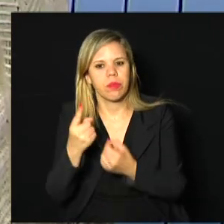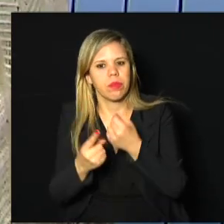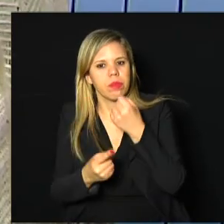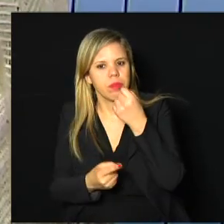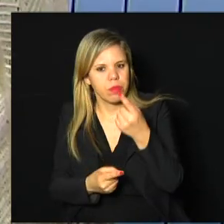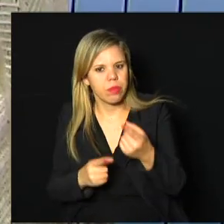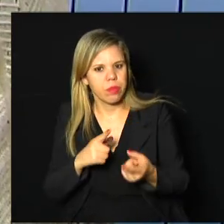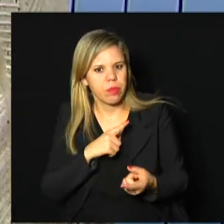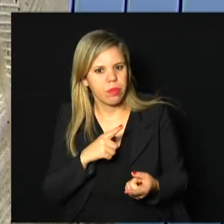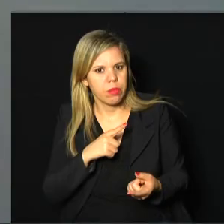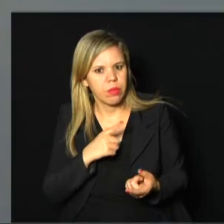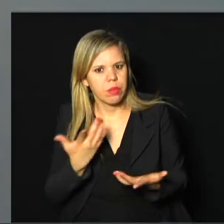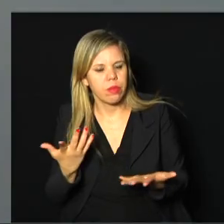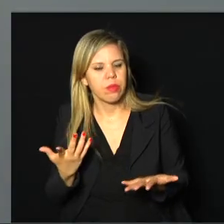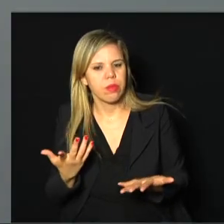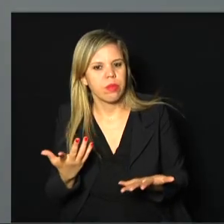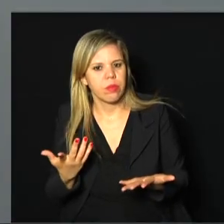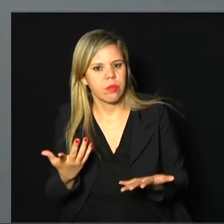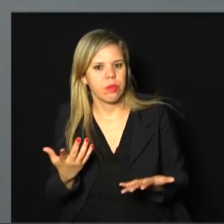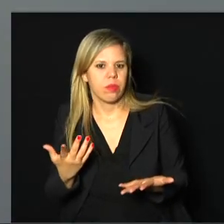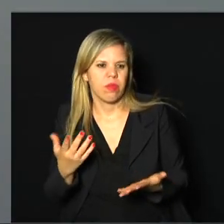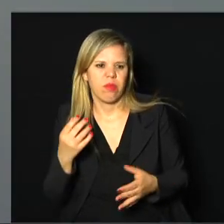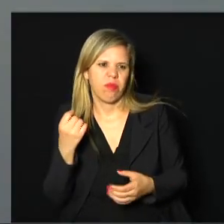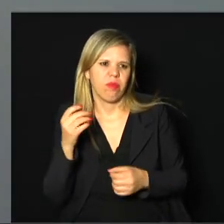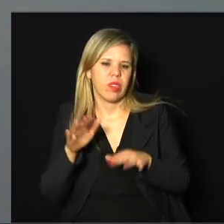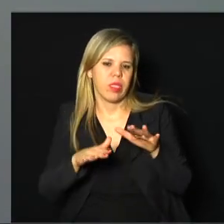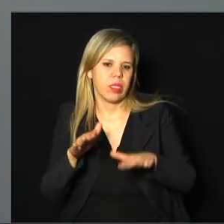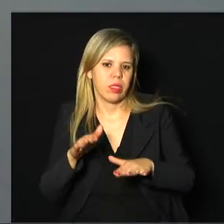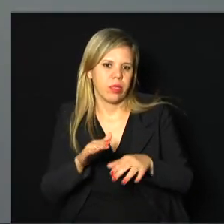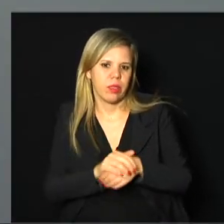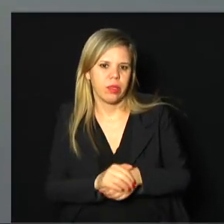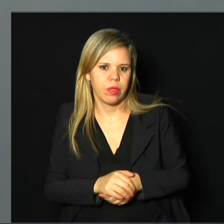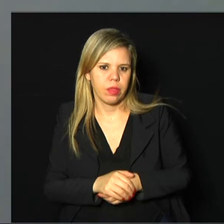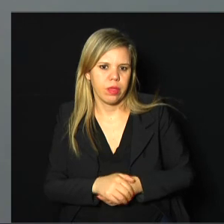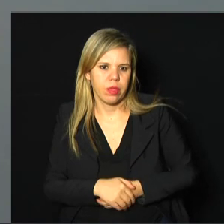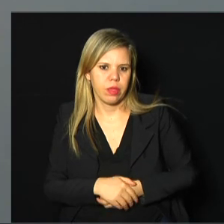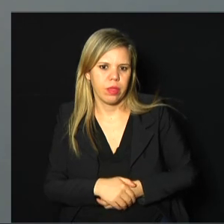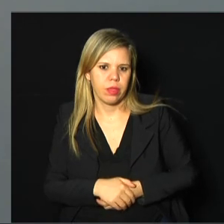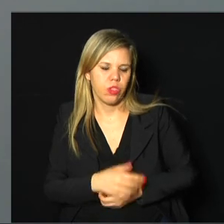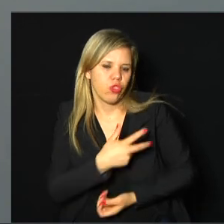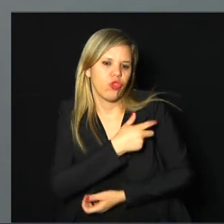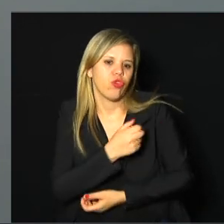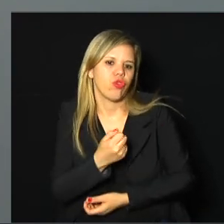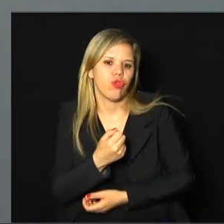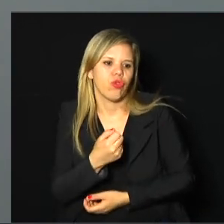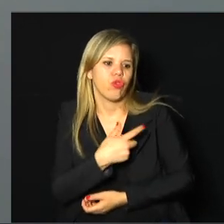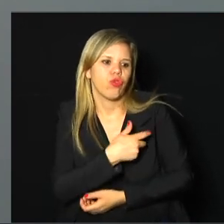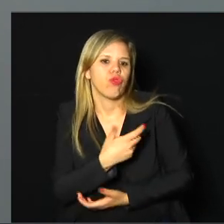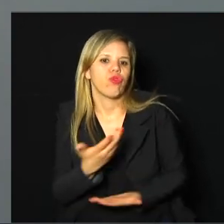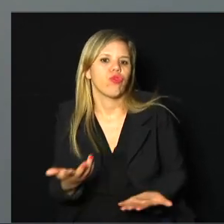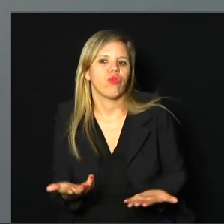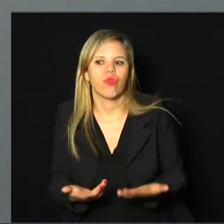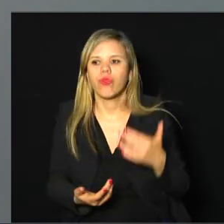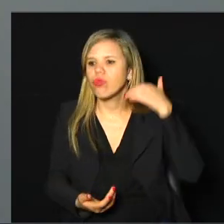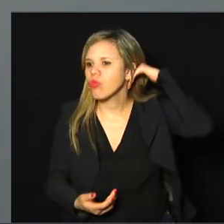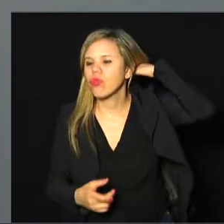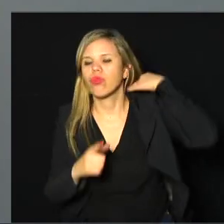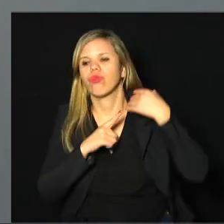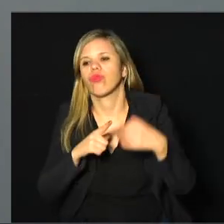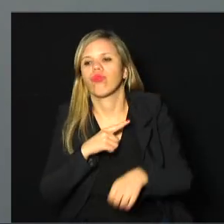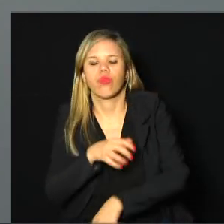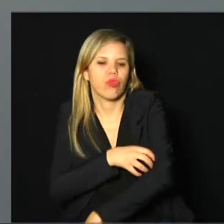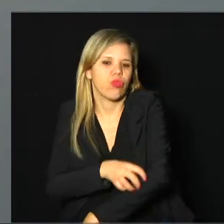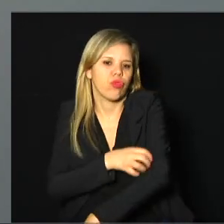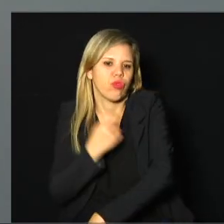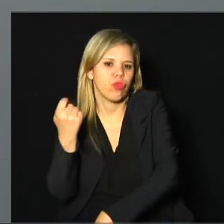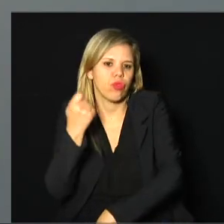Algumas existem, isso é muito, muito raro, e a não ser que a pessoa tomou uma determinada vacina e teve um